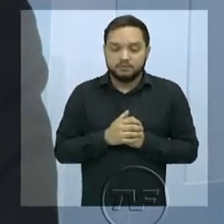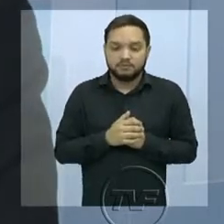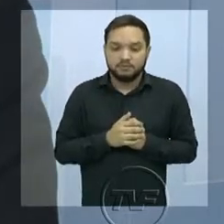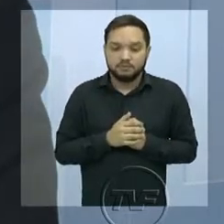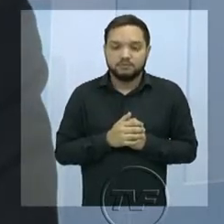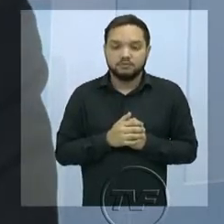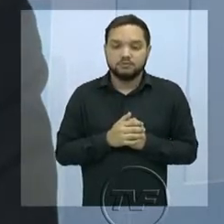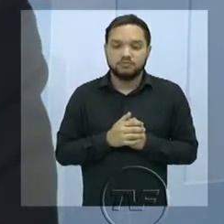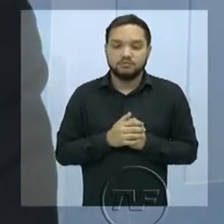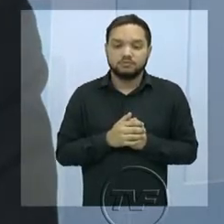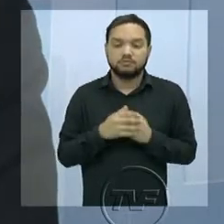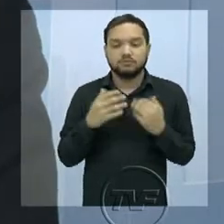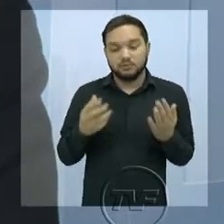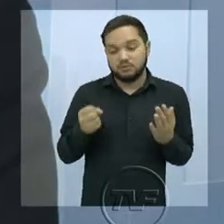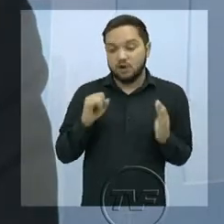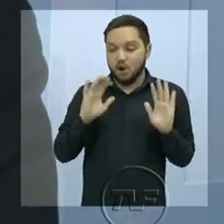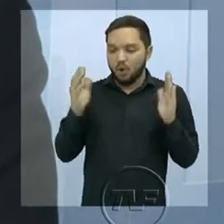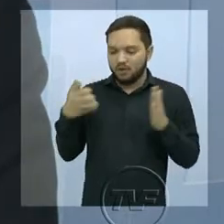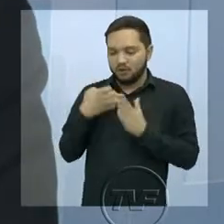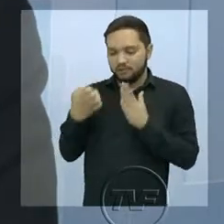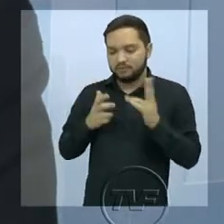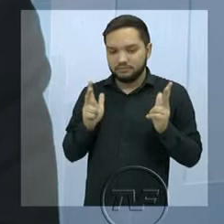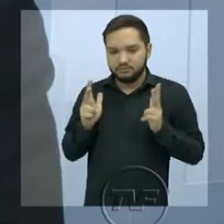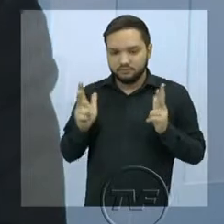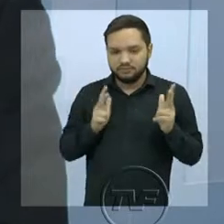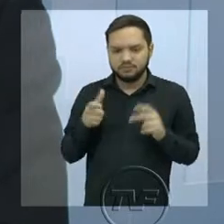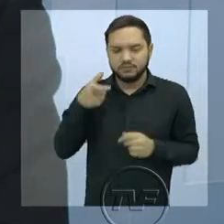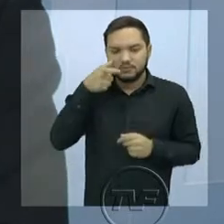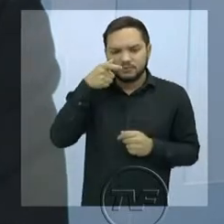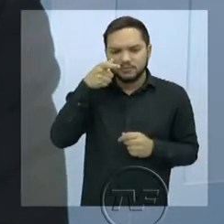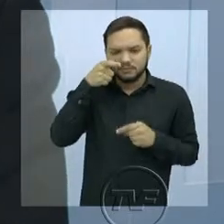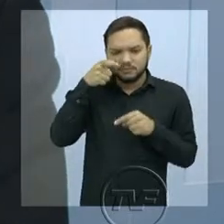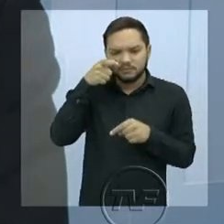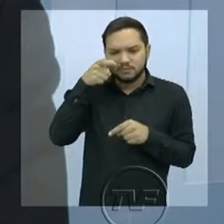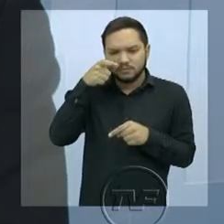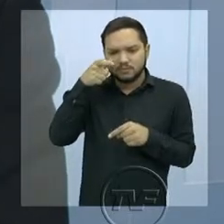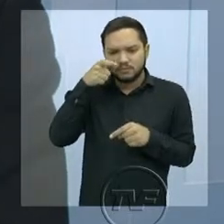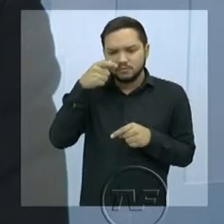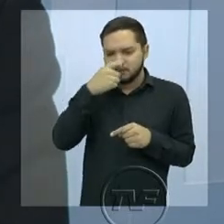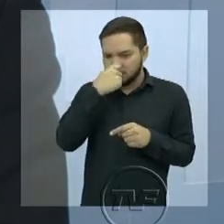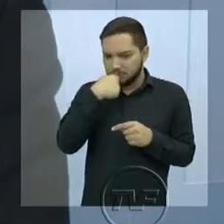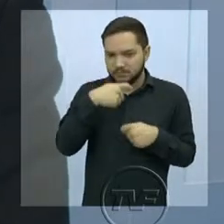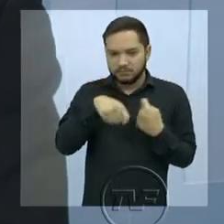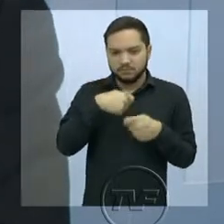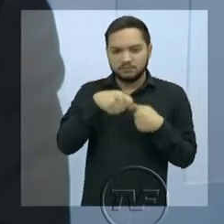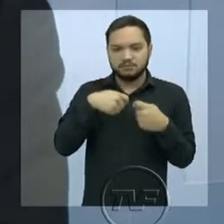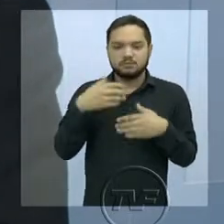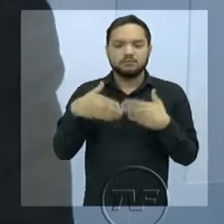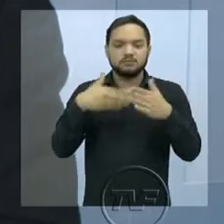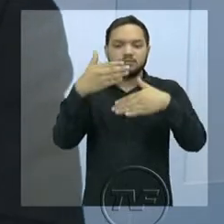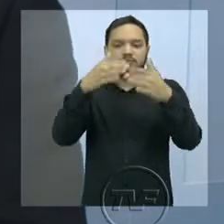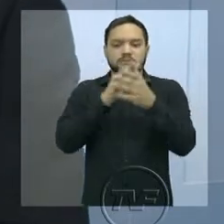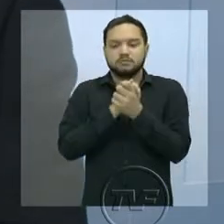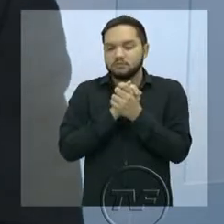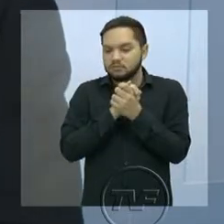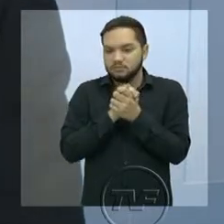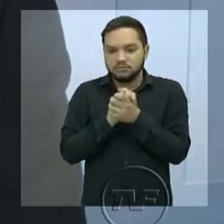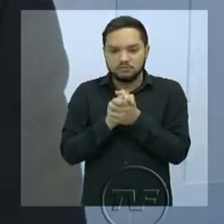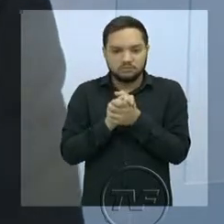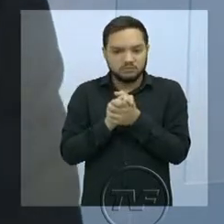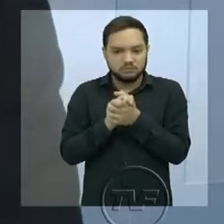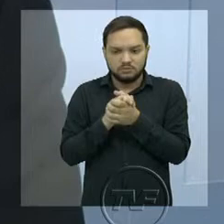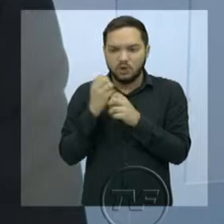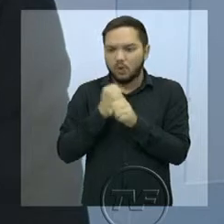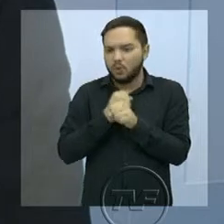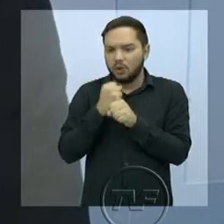Quando você parte para a iniciativa privada, é interessante. O crescimento econômico que geraria emprego não está acontecendo há quantos